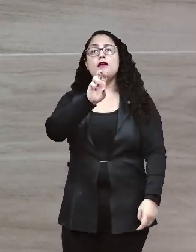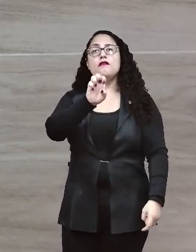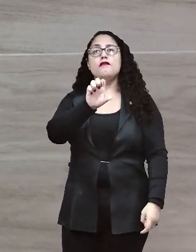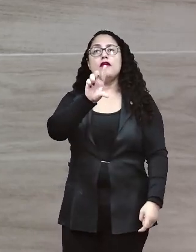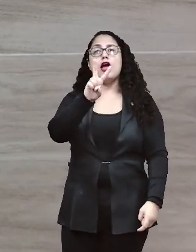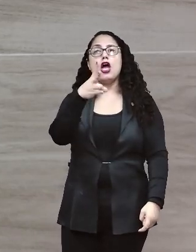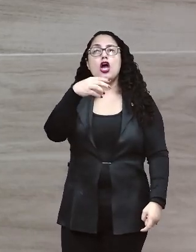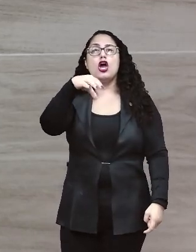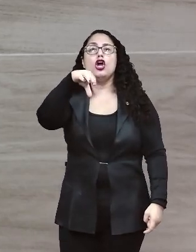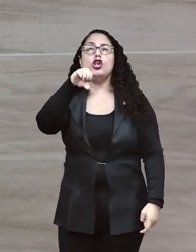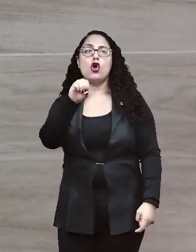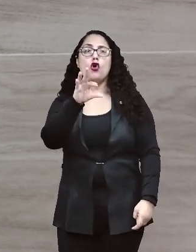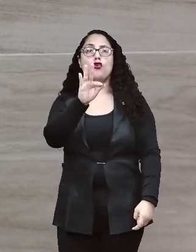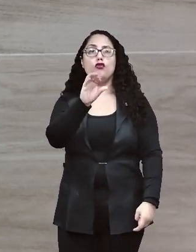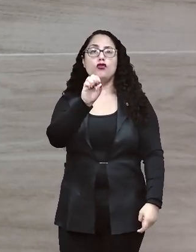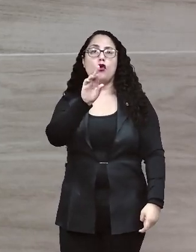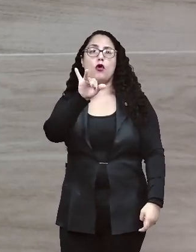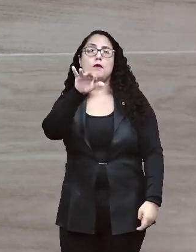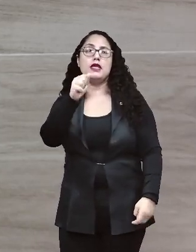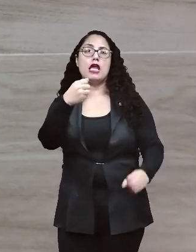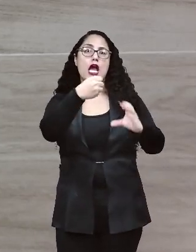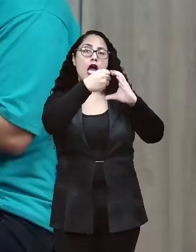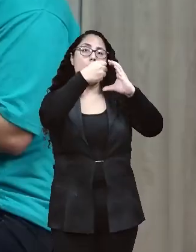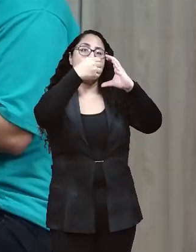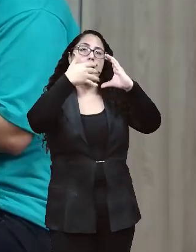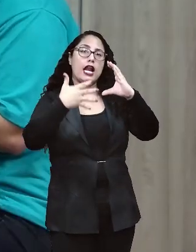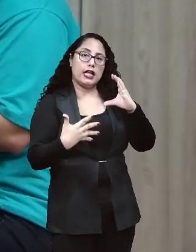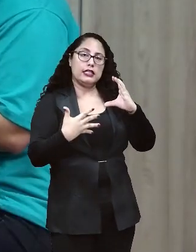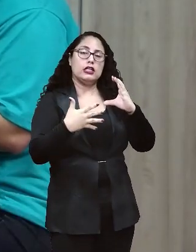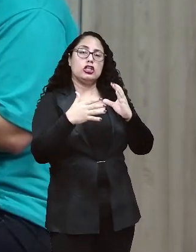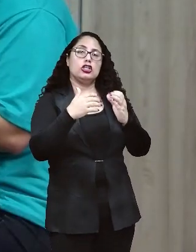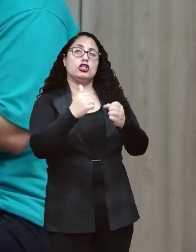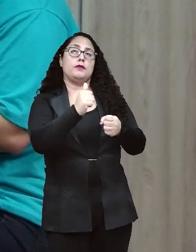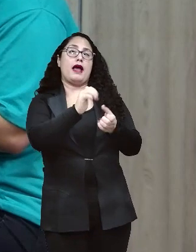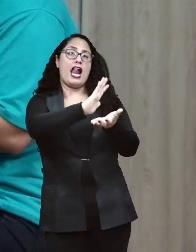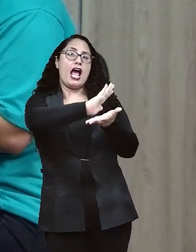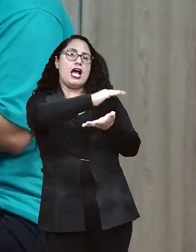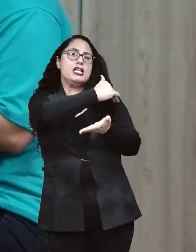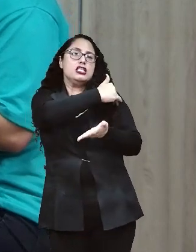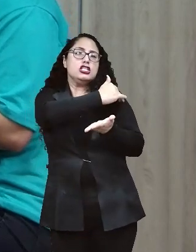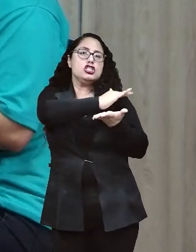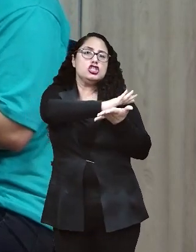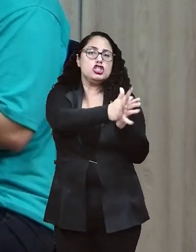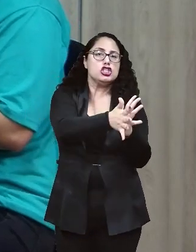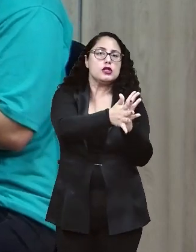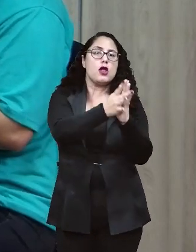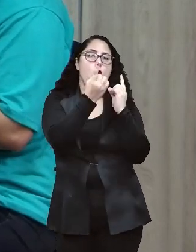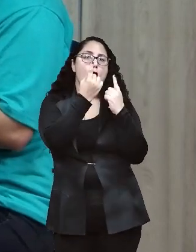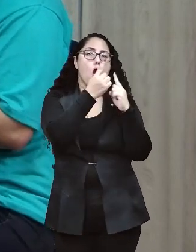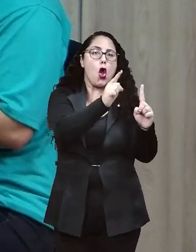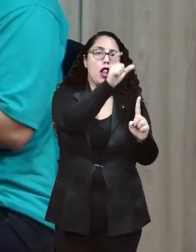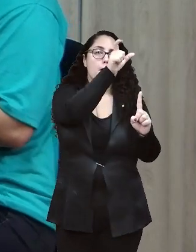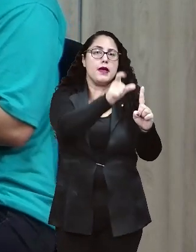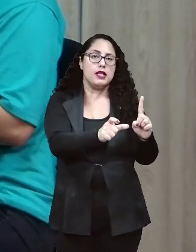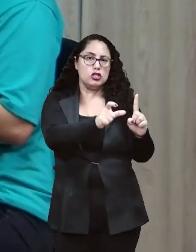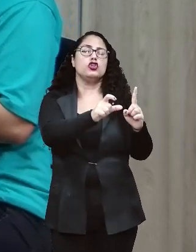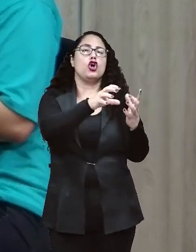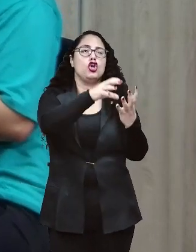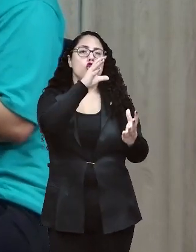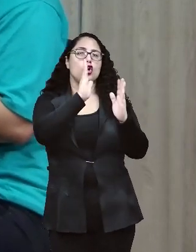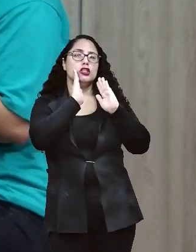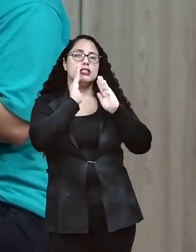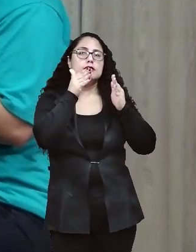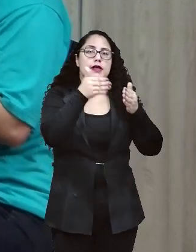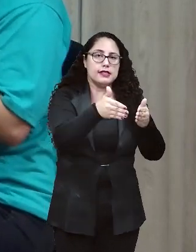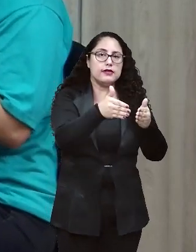velhofobia. Então já existe uma caracterização para esse tipo de discriminação com pessoas idosas. Específico, né? Específico,